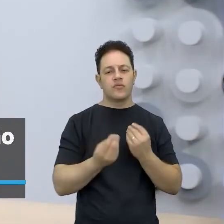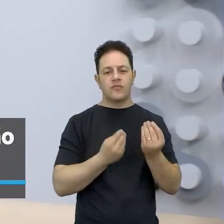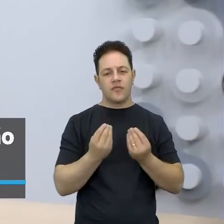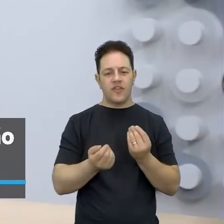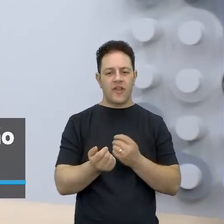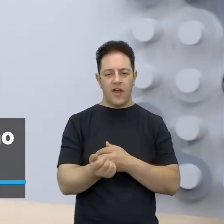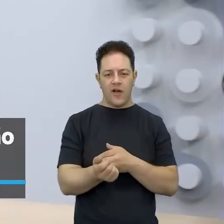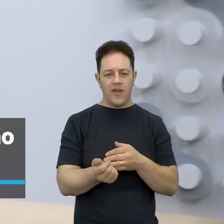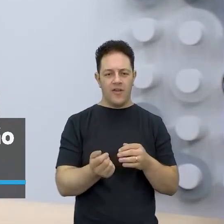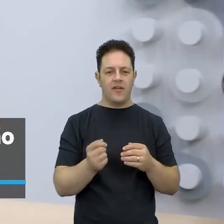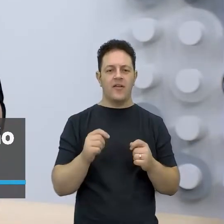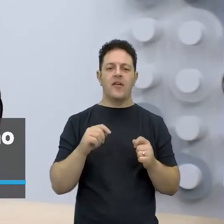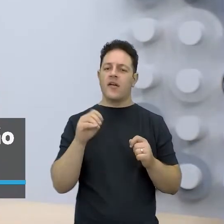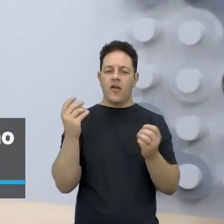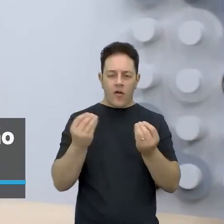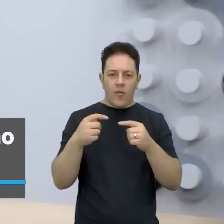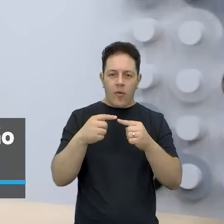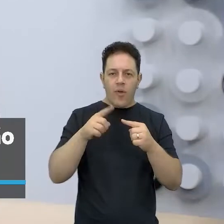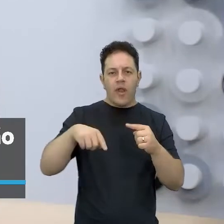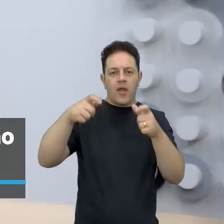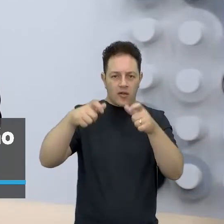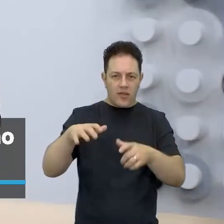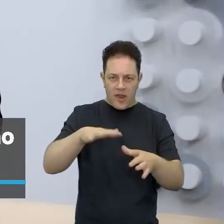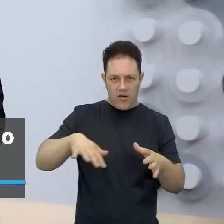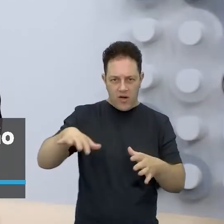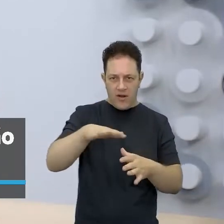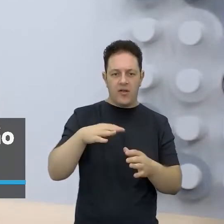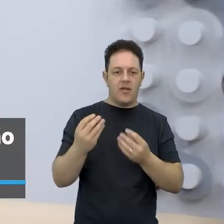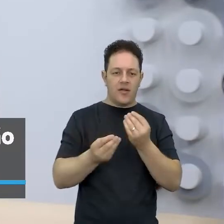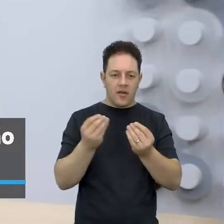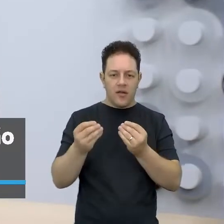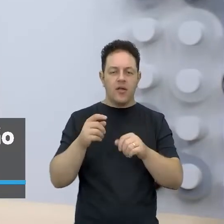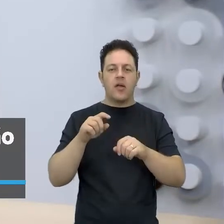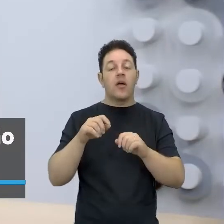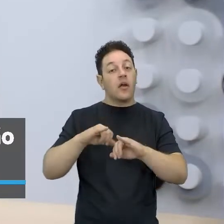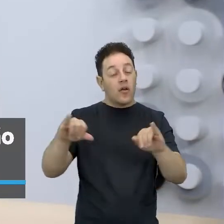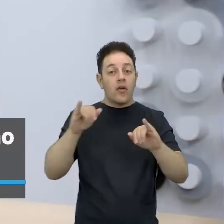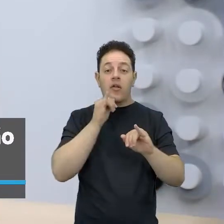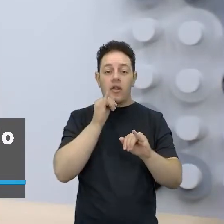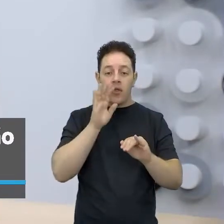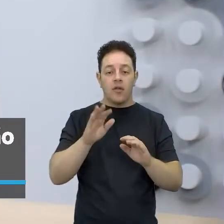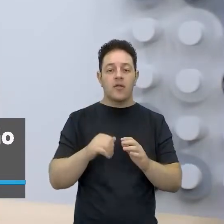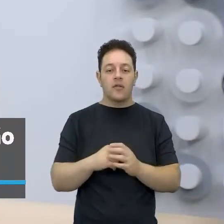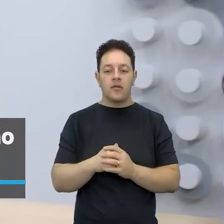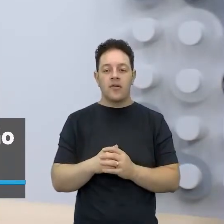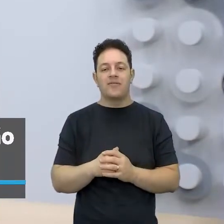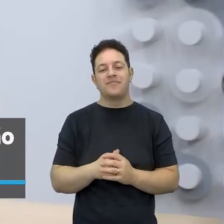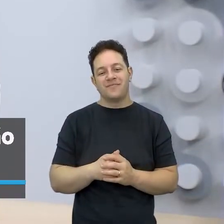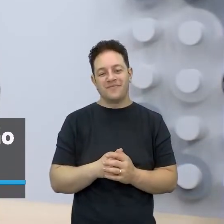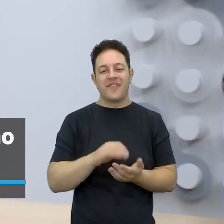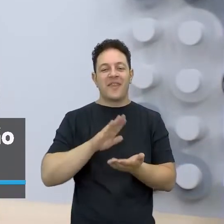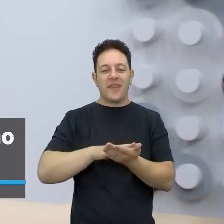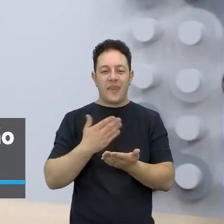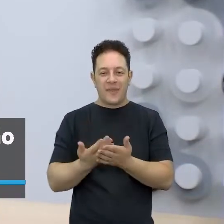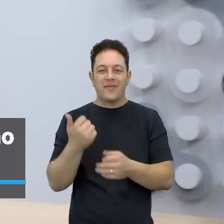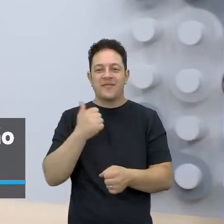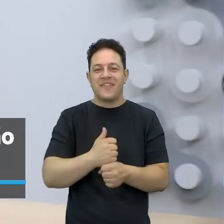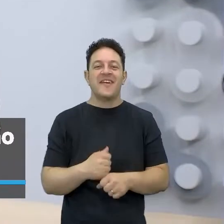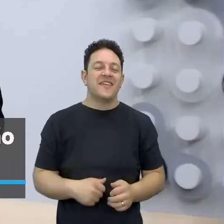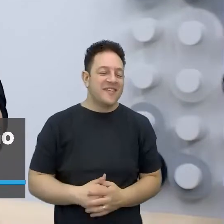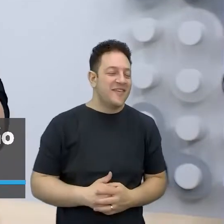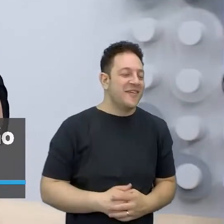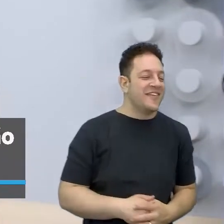algo fabricado, é um cenário que faz parte daquela enunciação, na verdade, né? Sim. E aí você acaba se